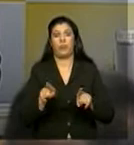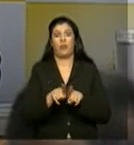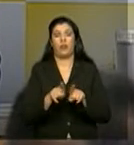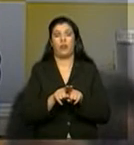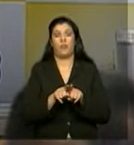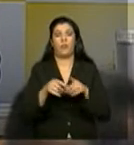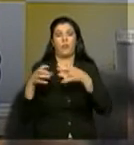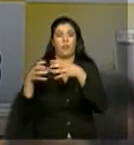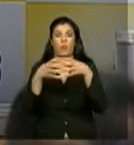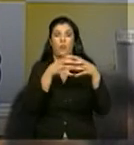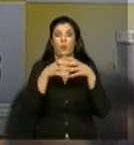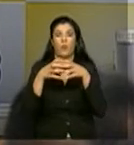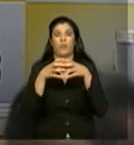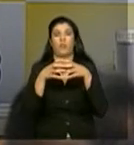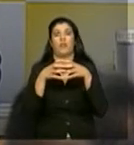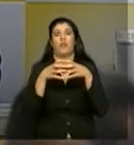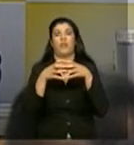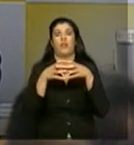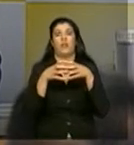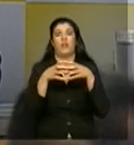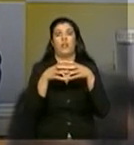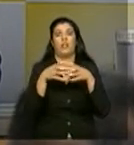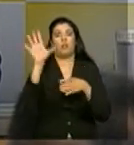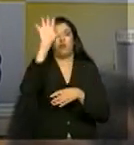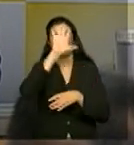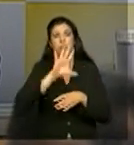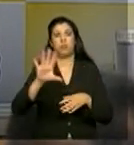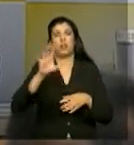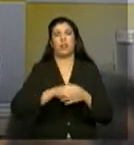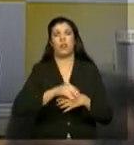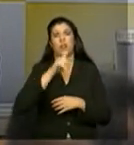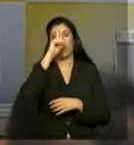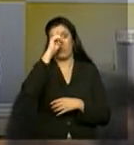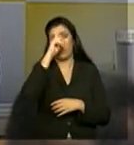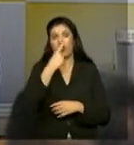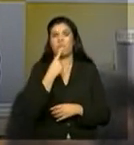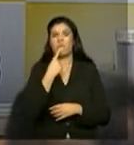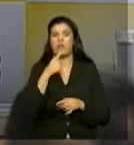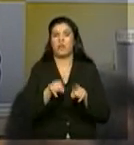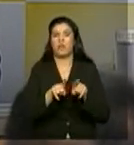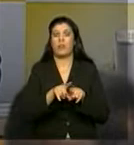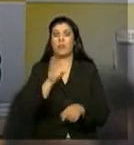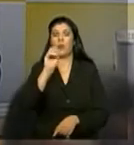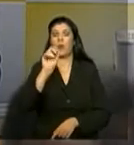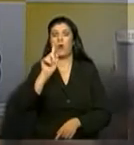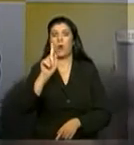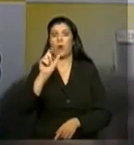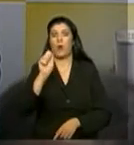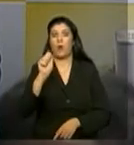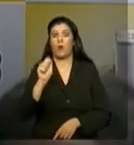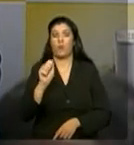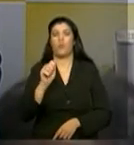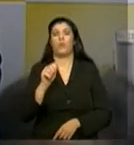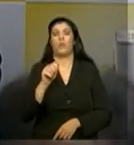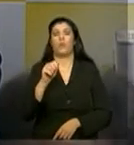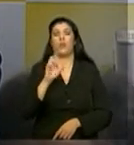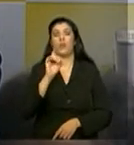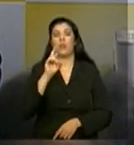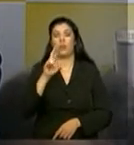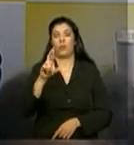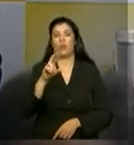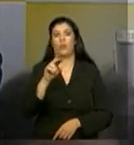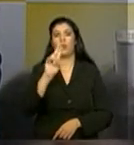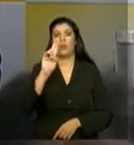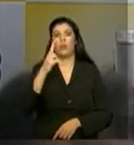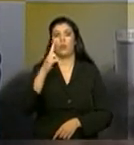da cruz vermelha doutor felipe donoso doutora olga barragán está presenta presente e o doutor o